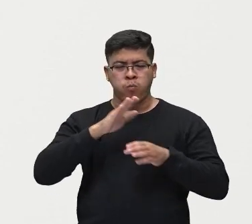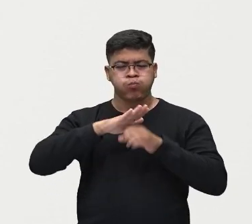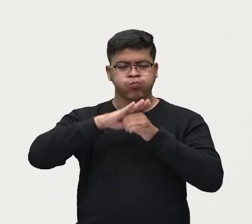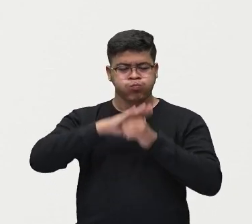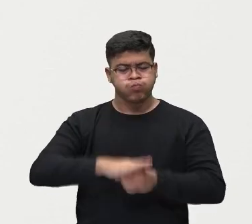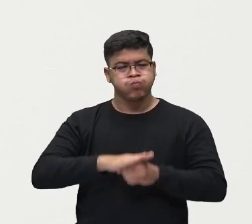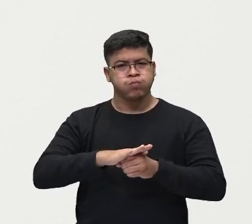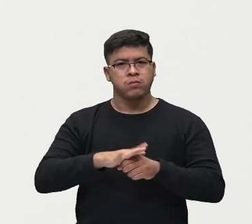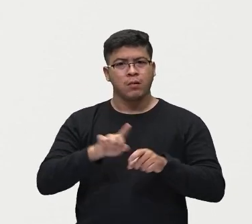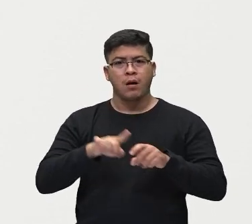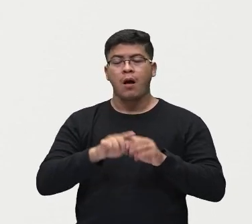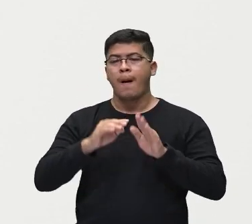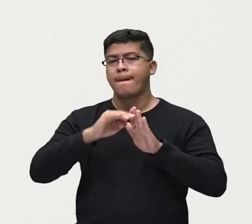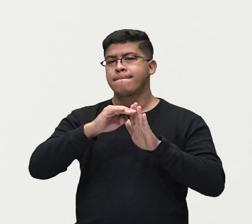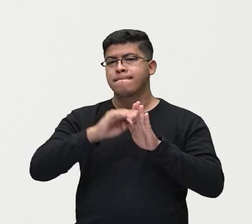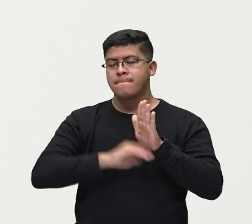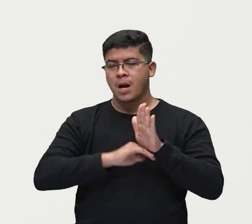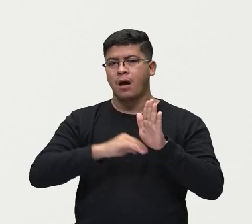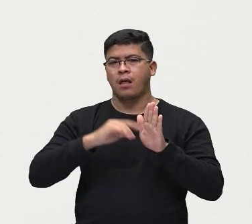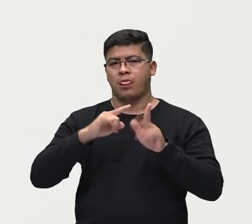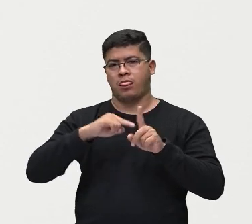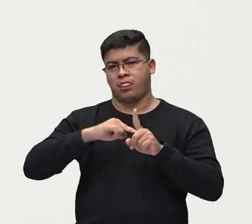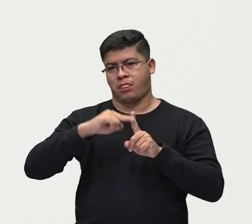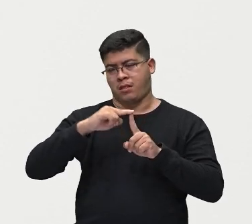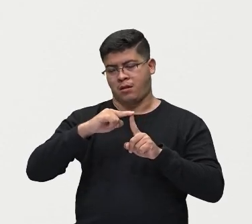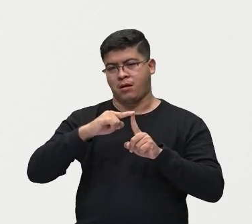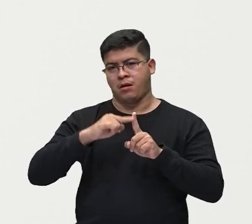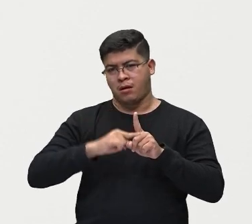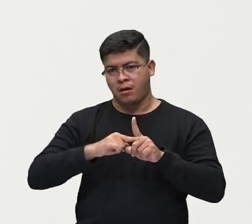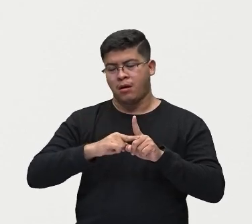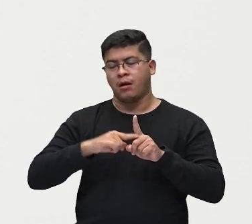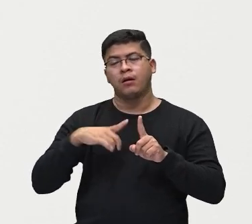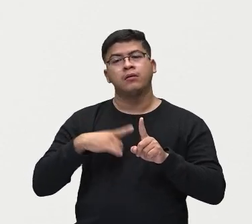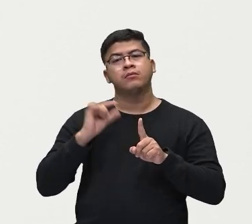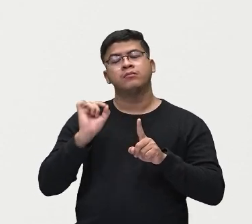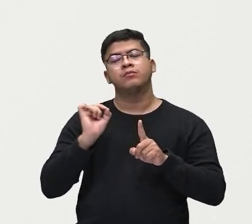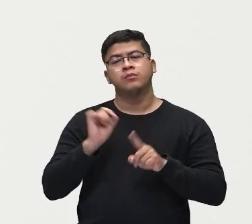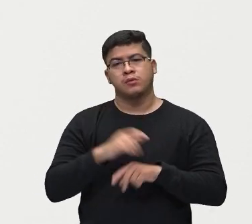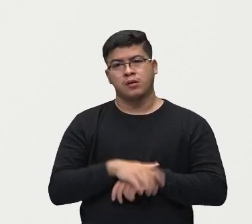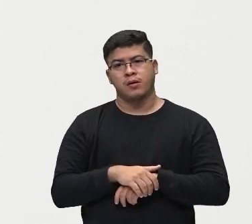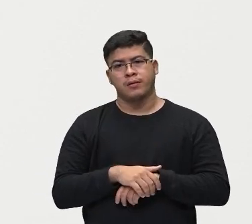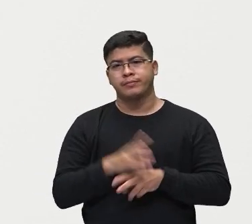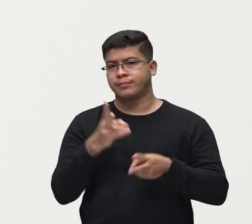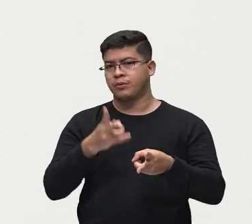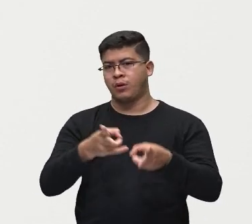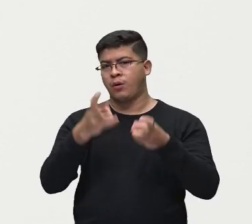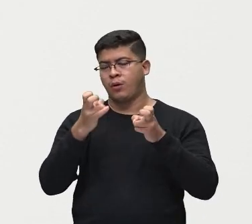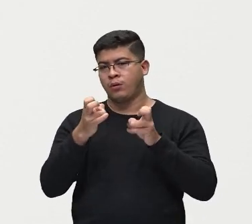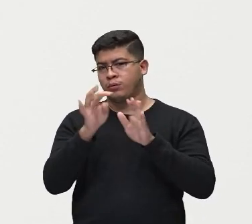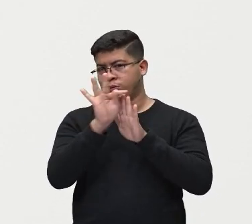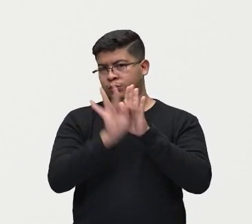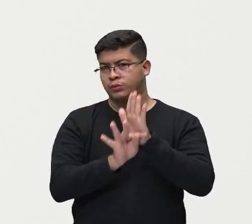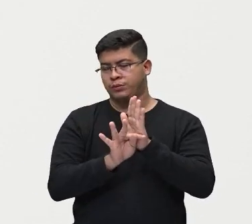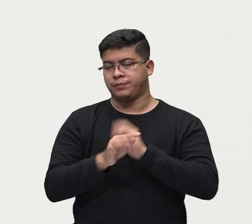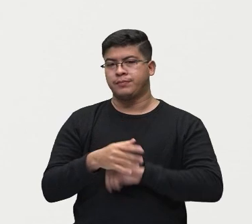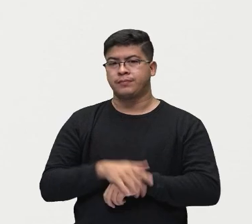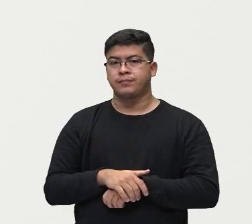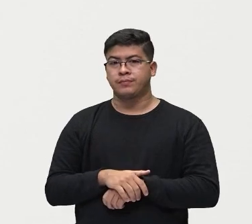baixa temperatura. Então, aí, ó, observem o que o texto está nos dizendo,